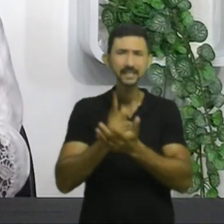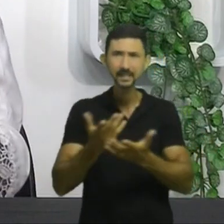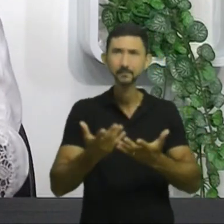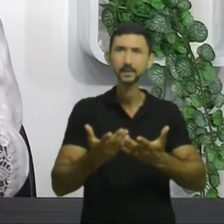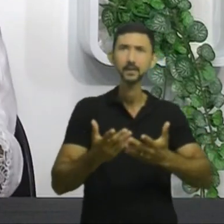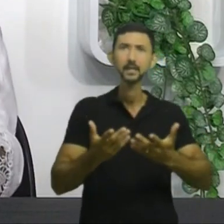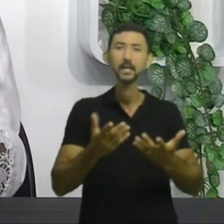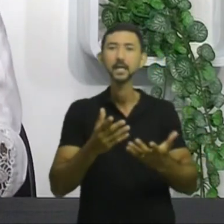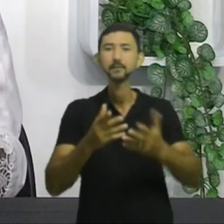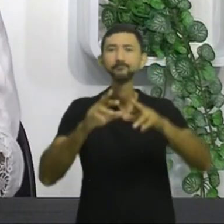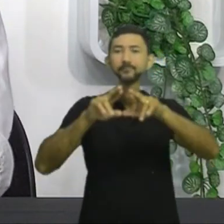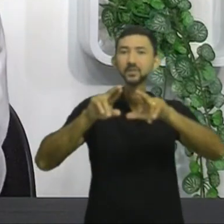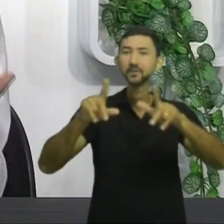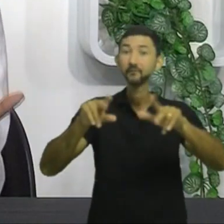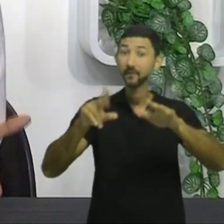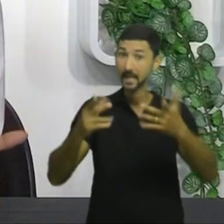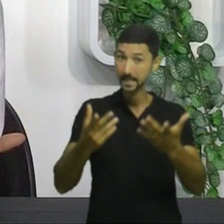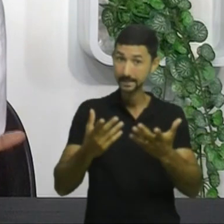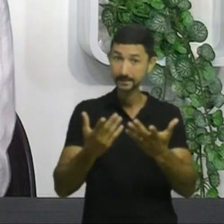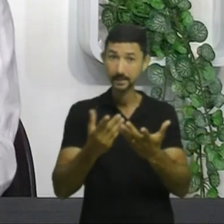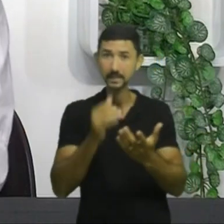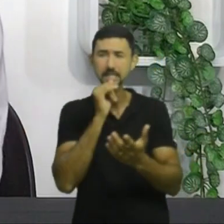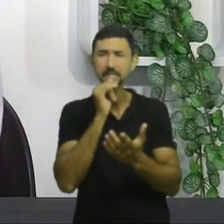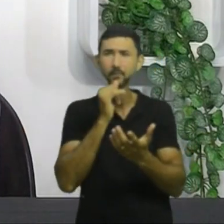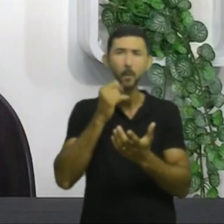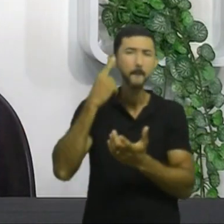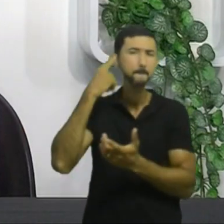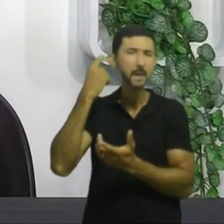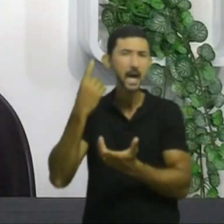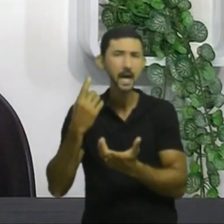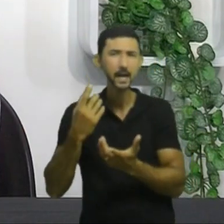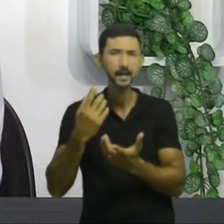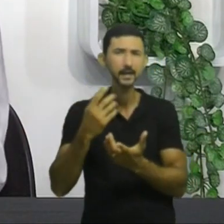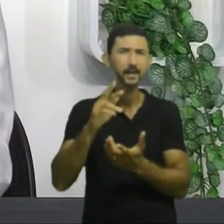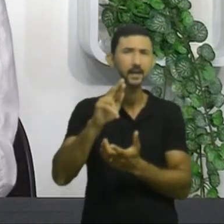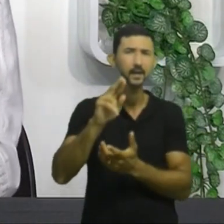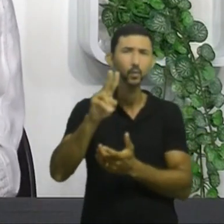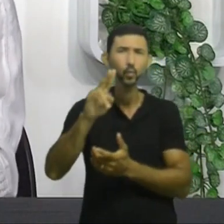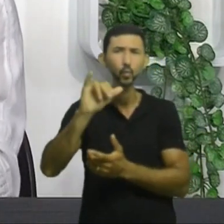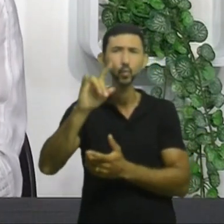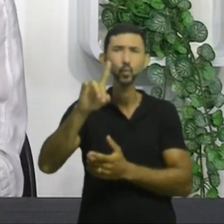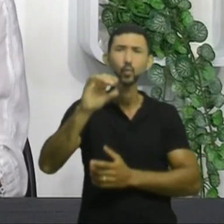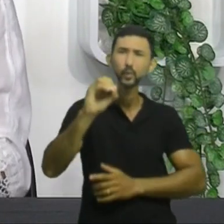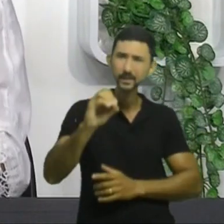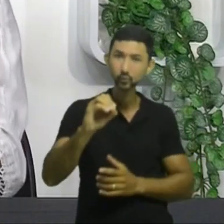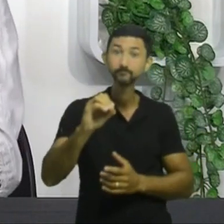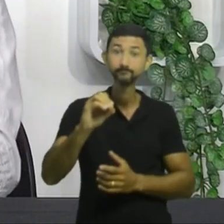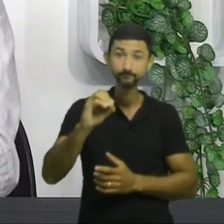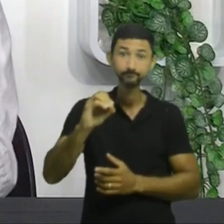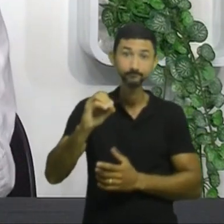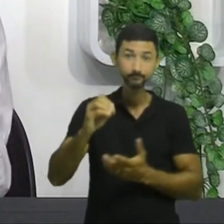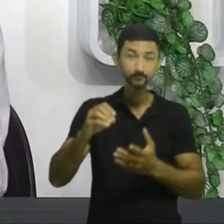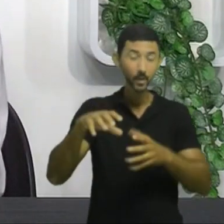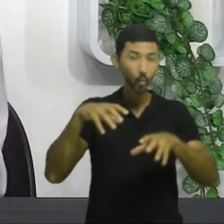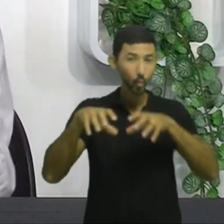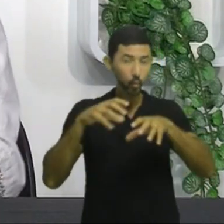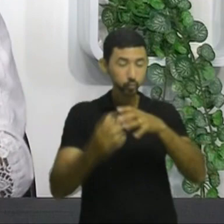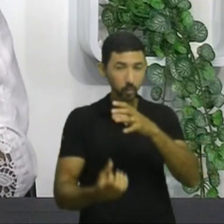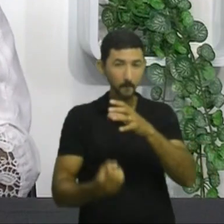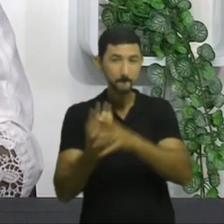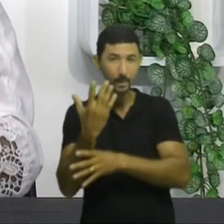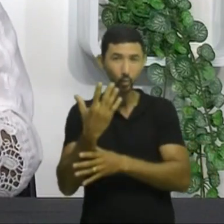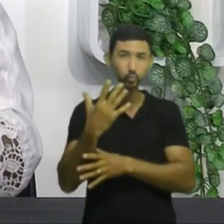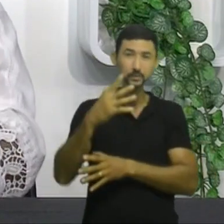dessa diferença de denominar entre barulho e ruído? Que os ruídos, eles são essa produção humana,